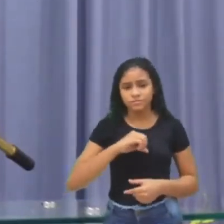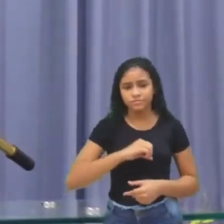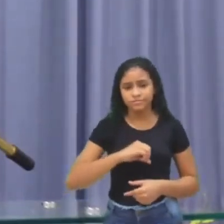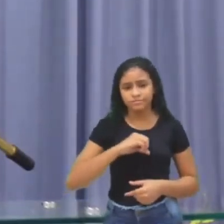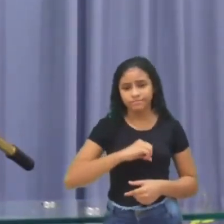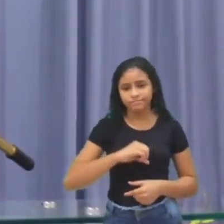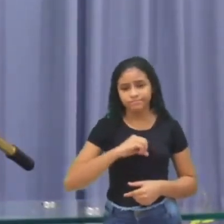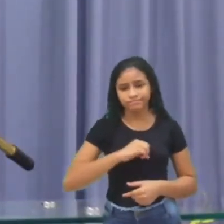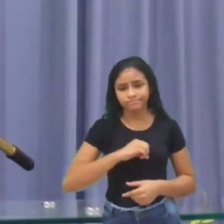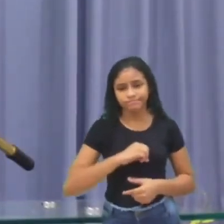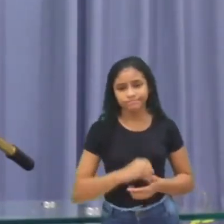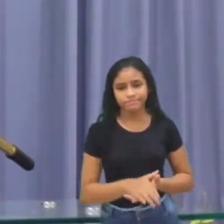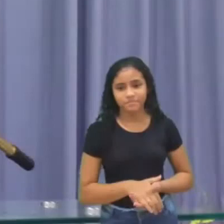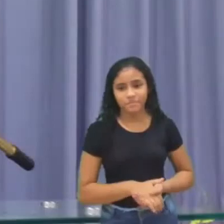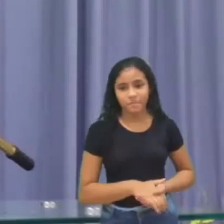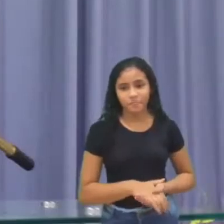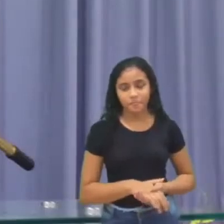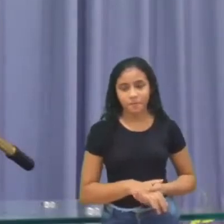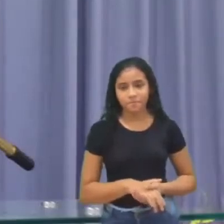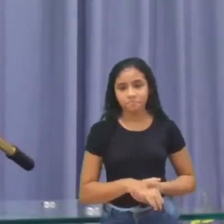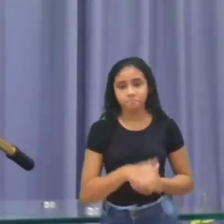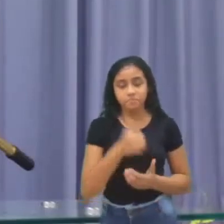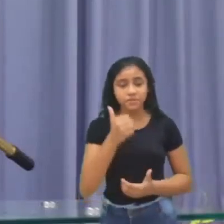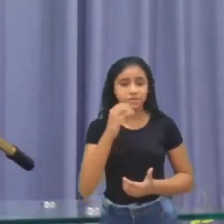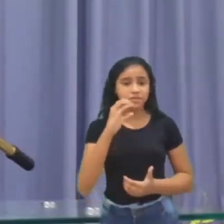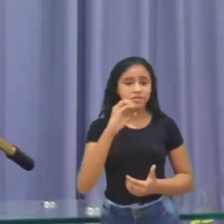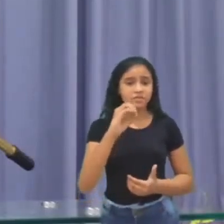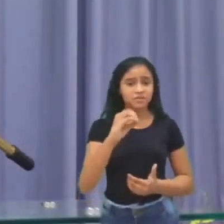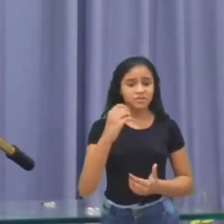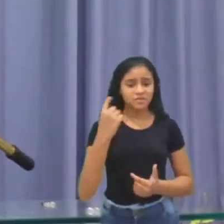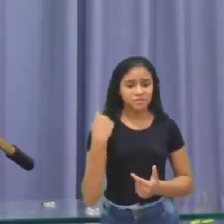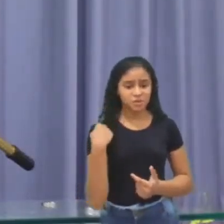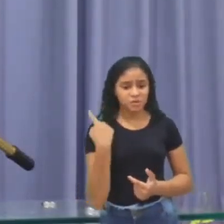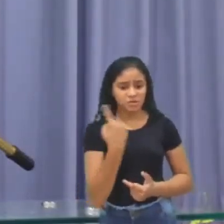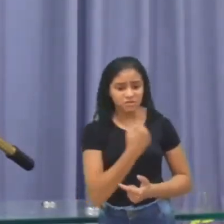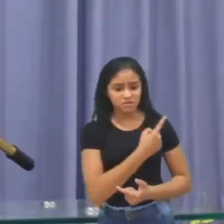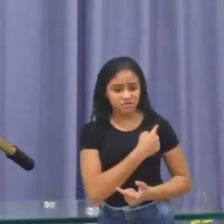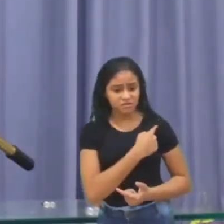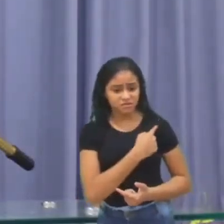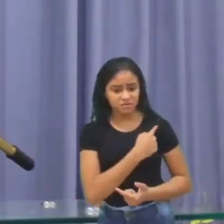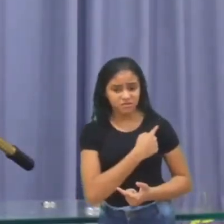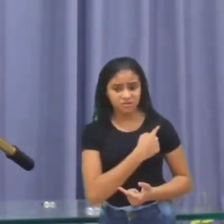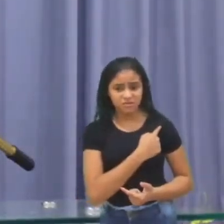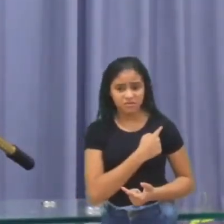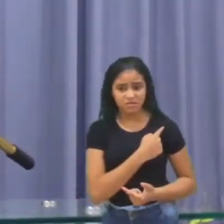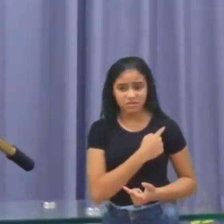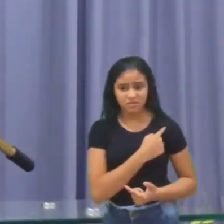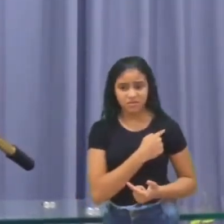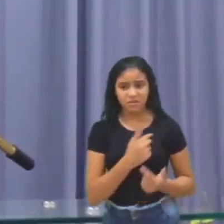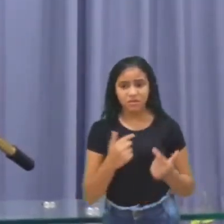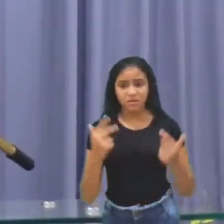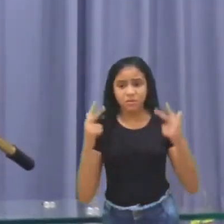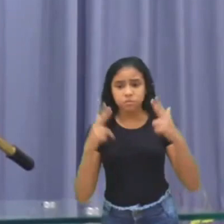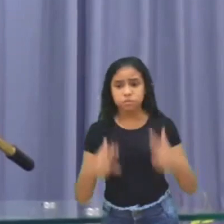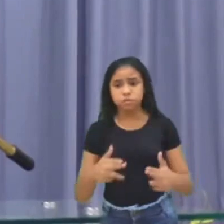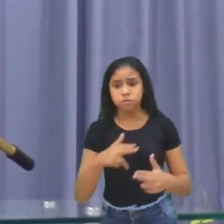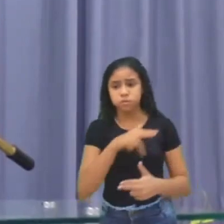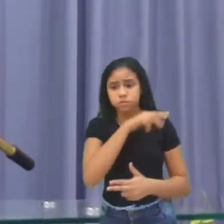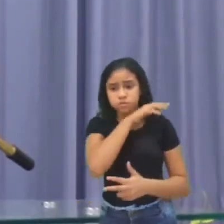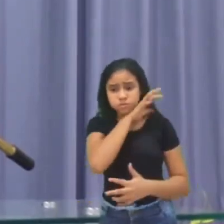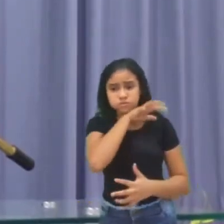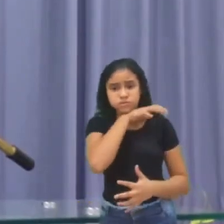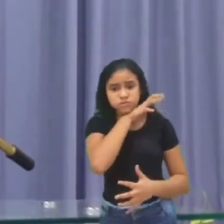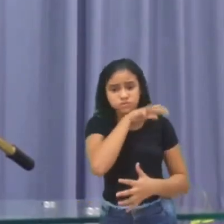espias chegam a dizer, nós éramos como gafanhotos diante deles. E uma